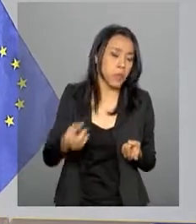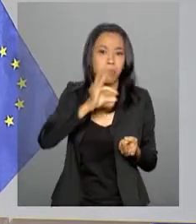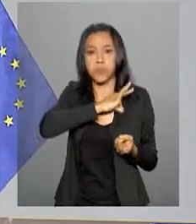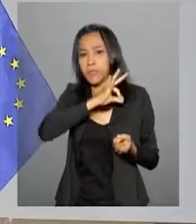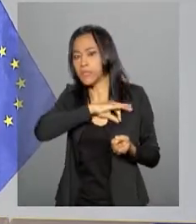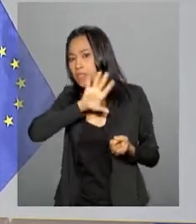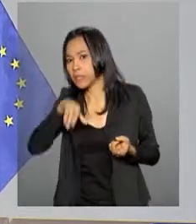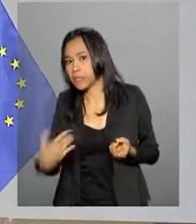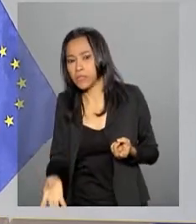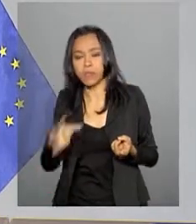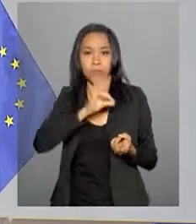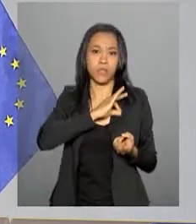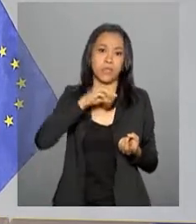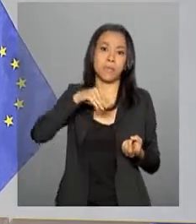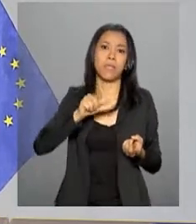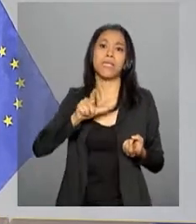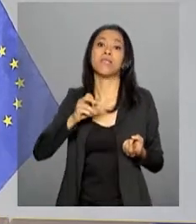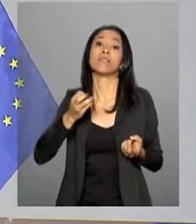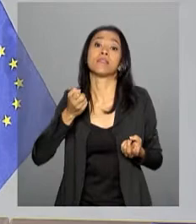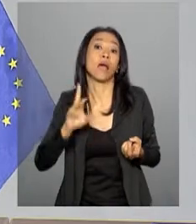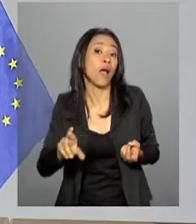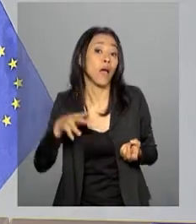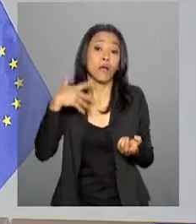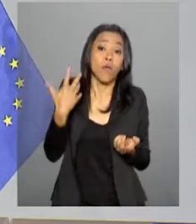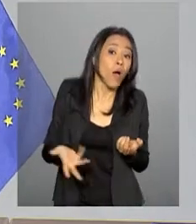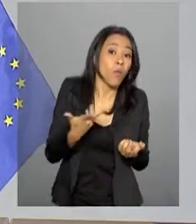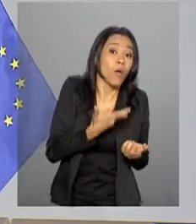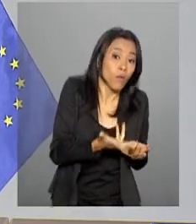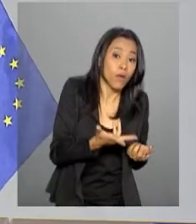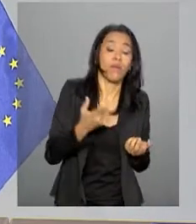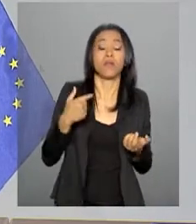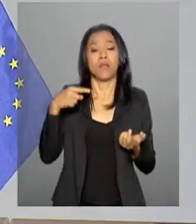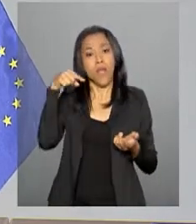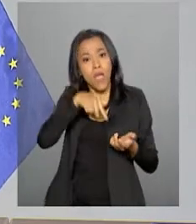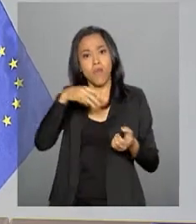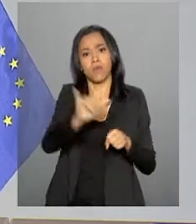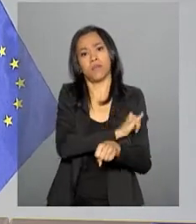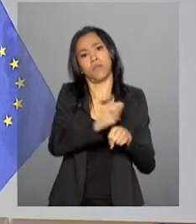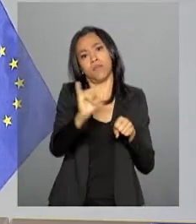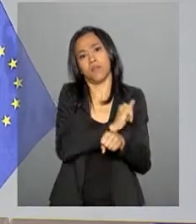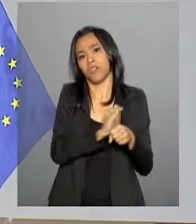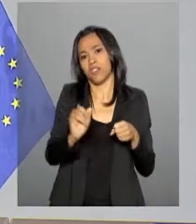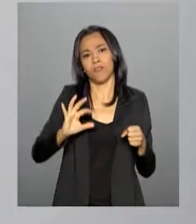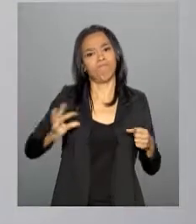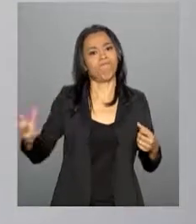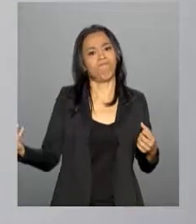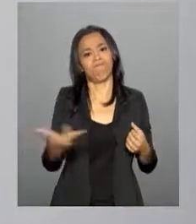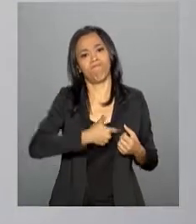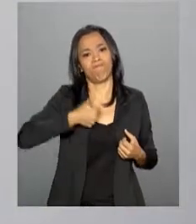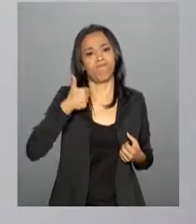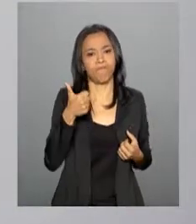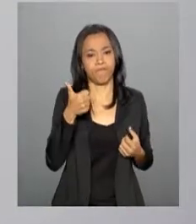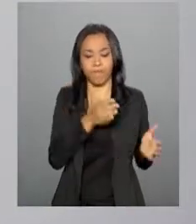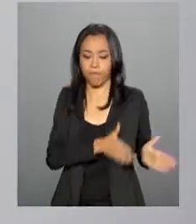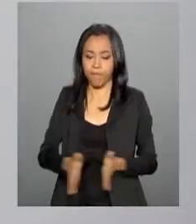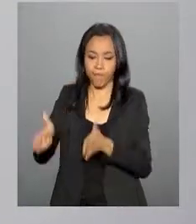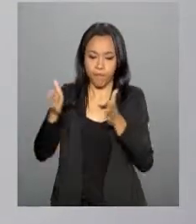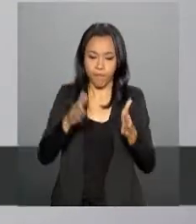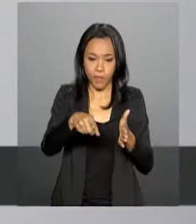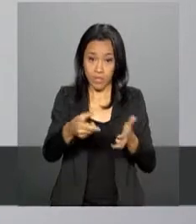Civil, se é a Polícia Militar e tem se mostrado uma ferramenta extremamente eficaz. Não é um problema